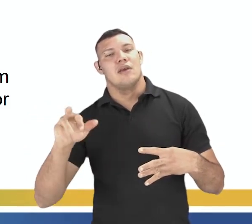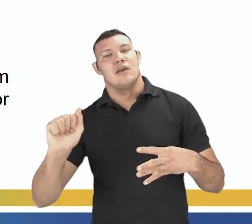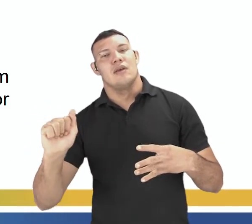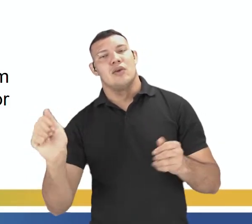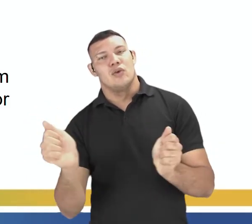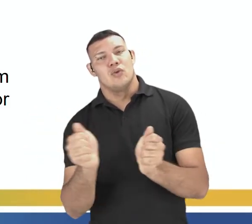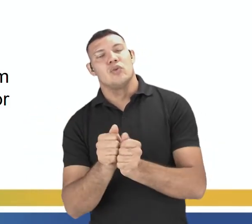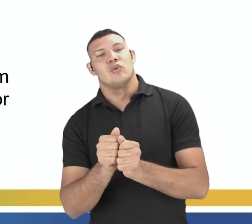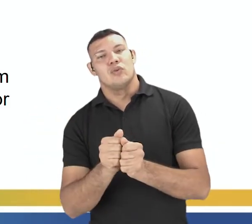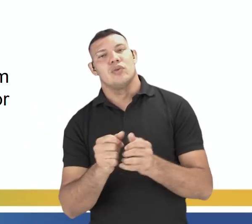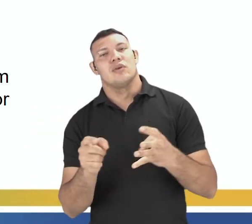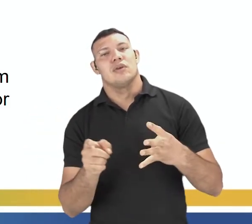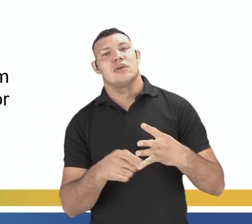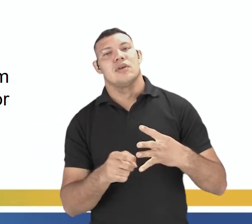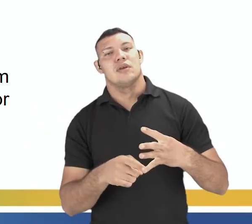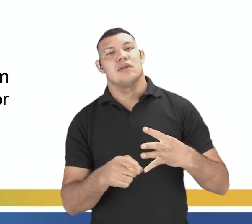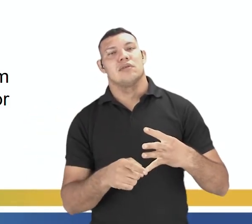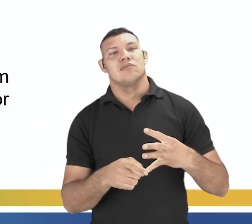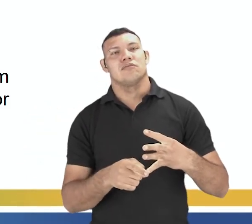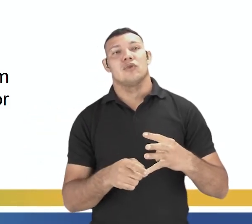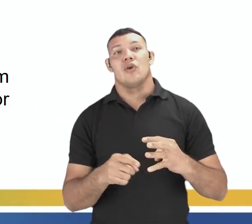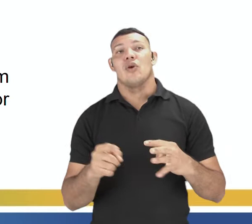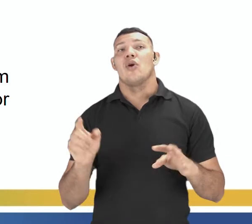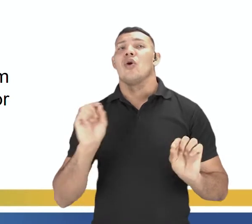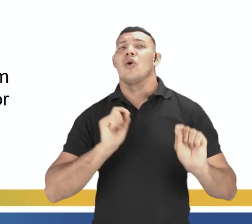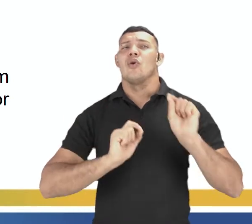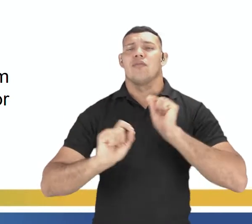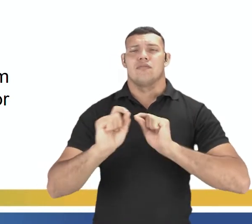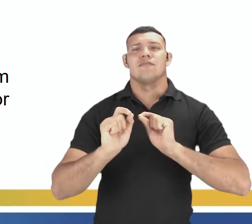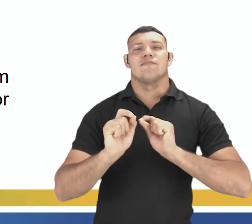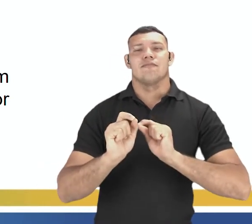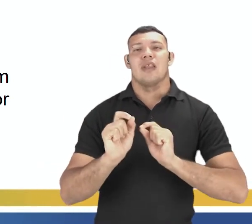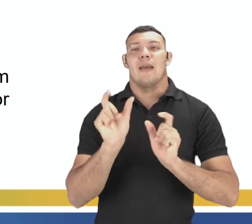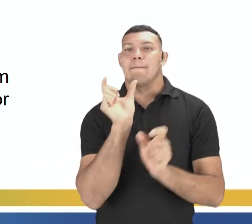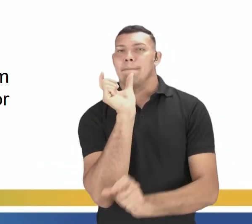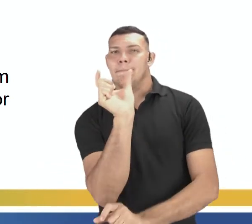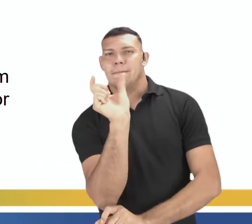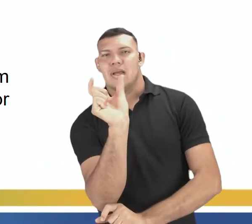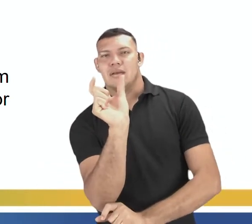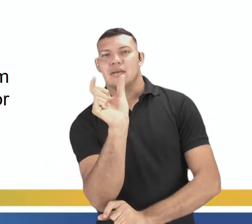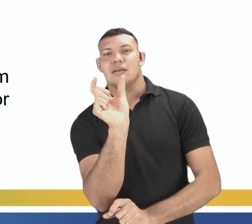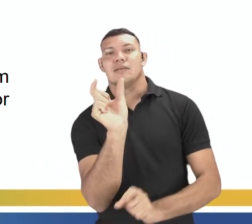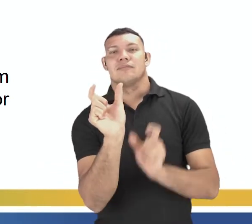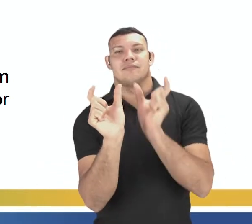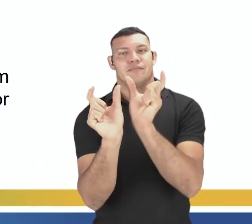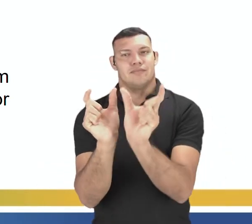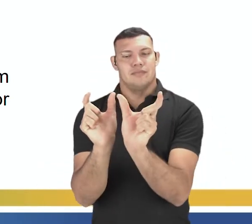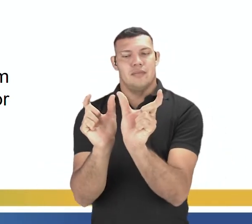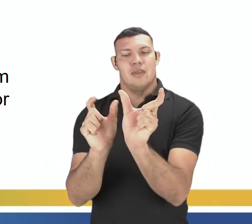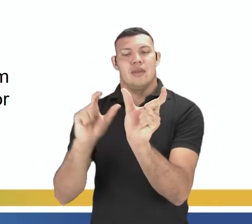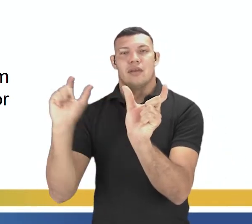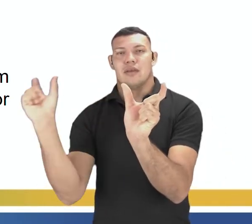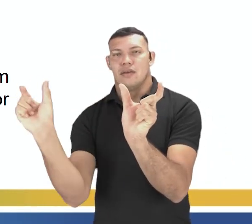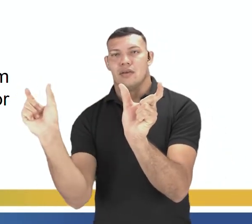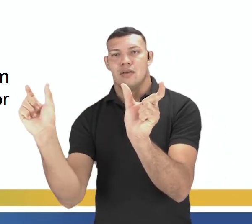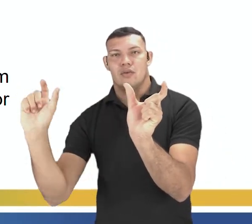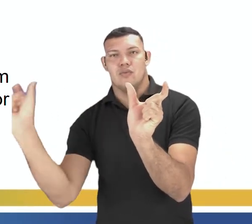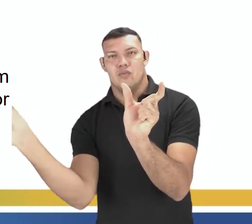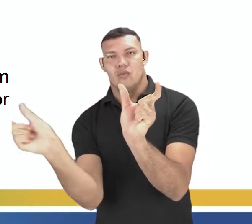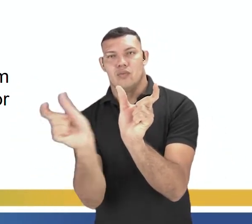A derivação prefixal é aquela que acrescenta-se um prefixo a uma palavra já existente. Por